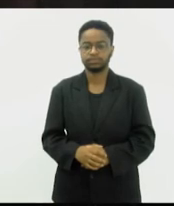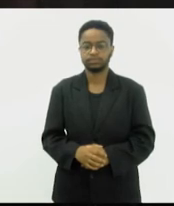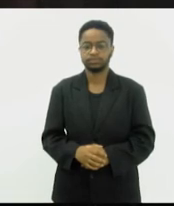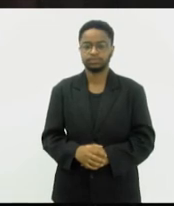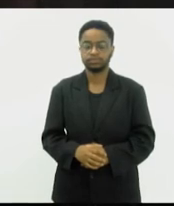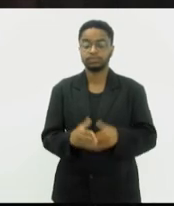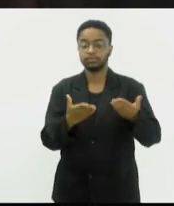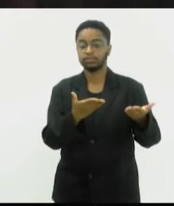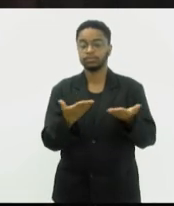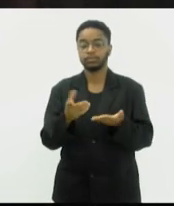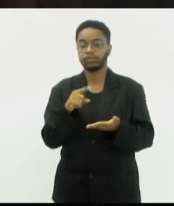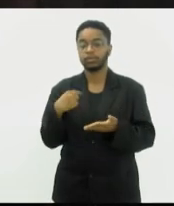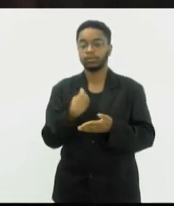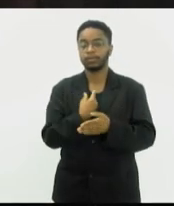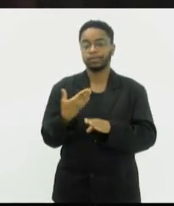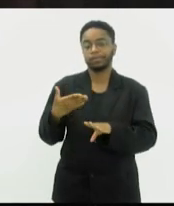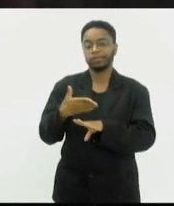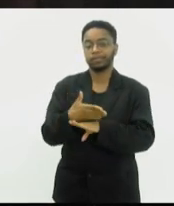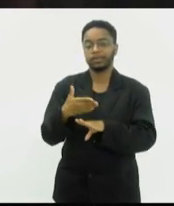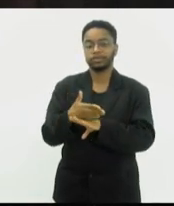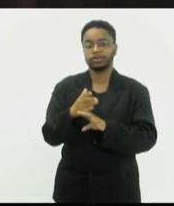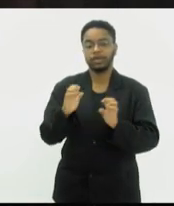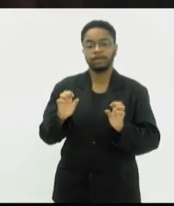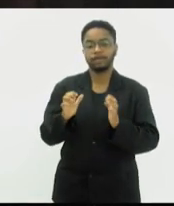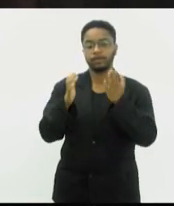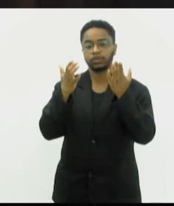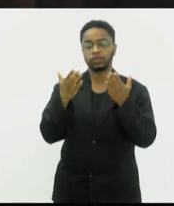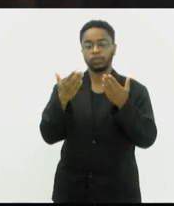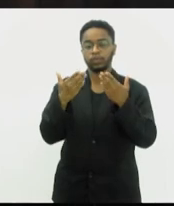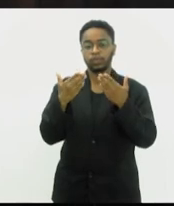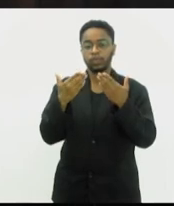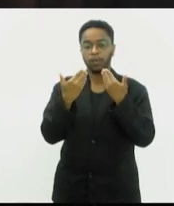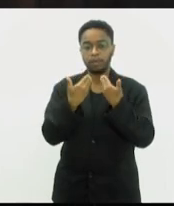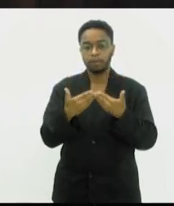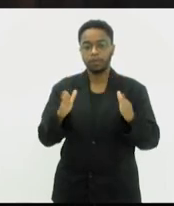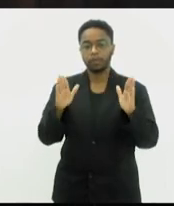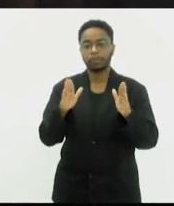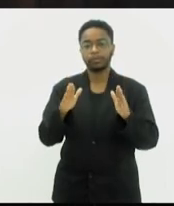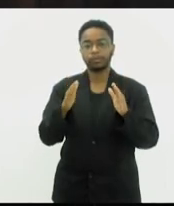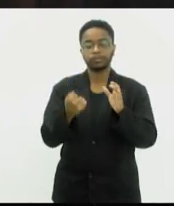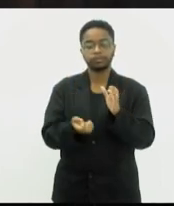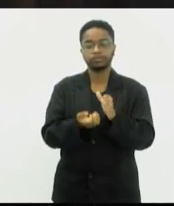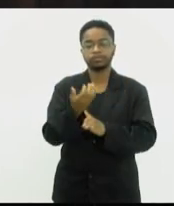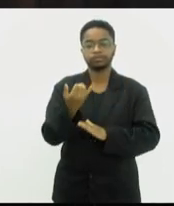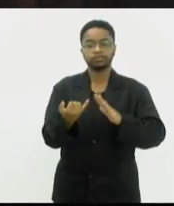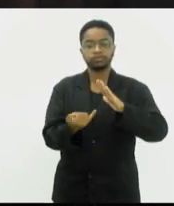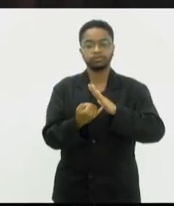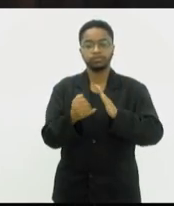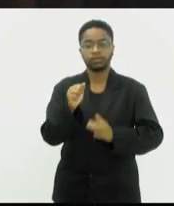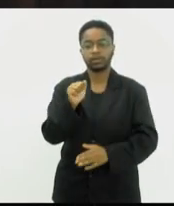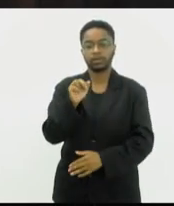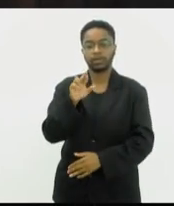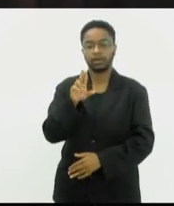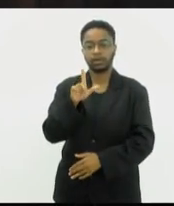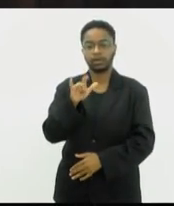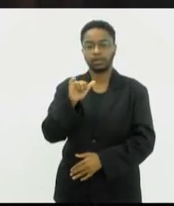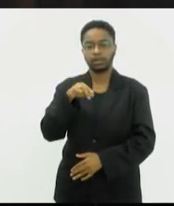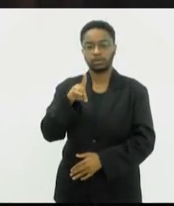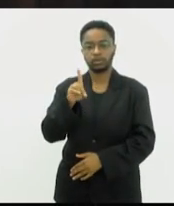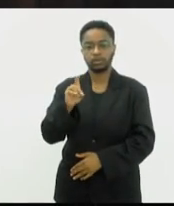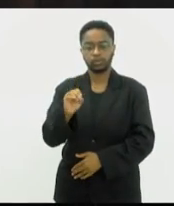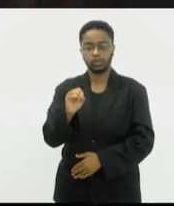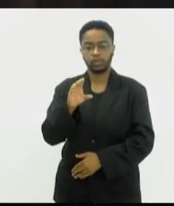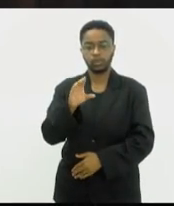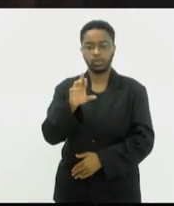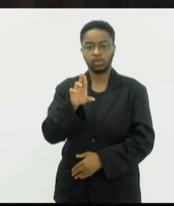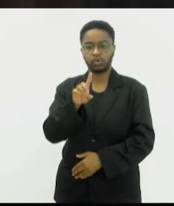participar da cerimônia pública do lançamento do Instituto Arlindo Cruz, essa